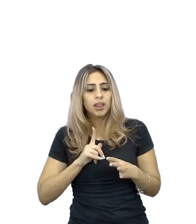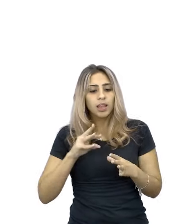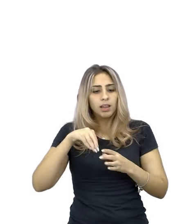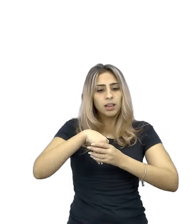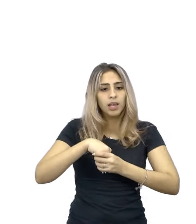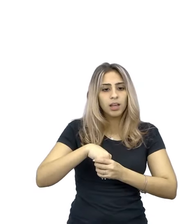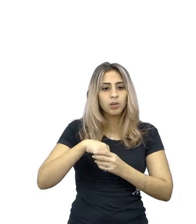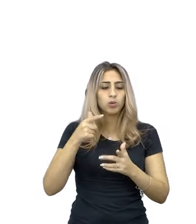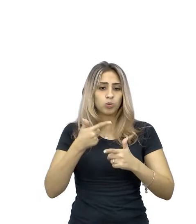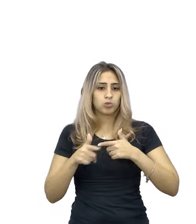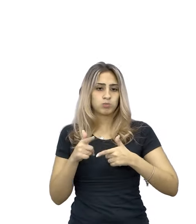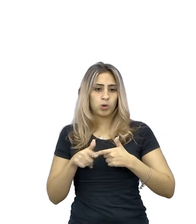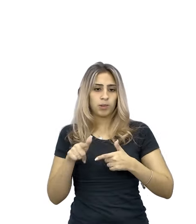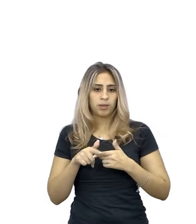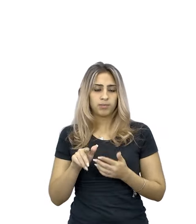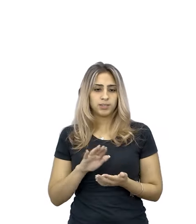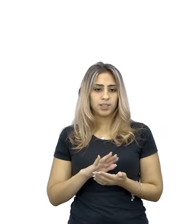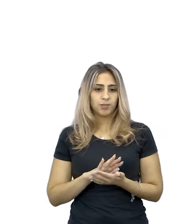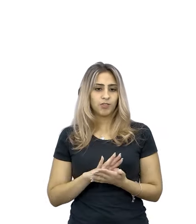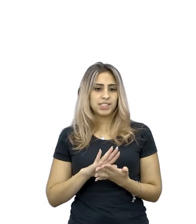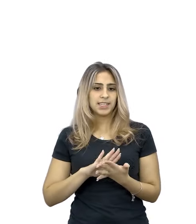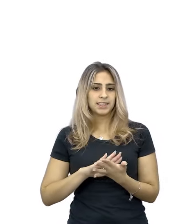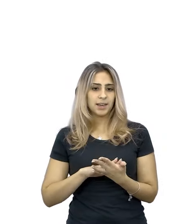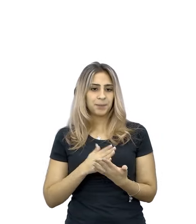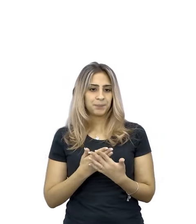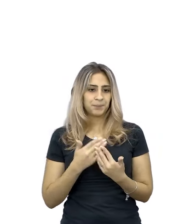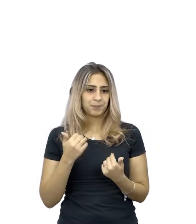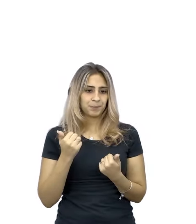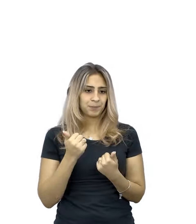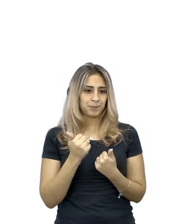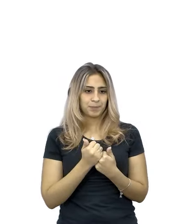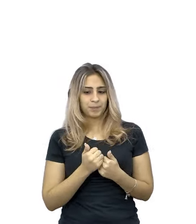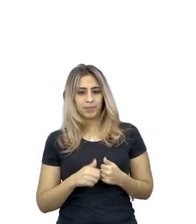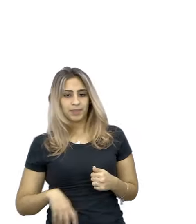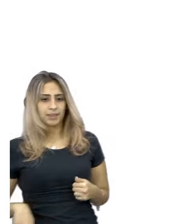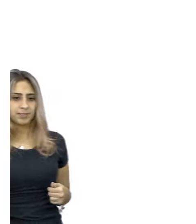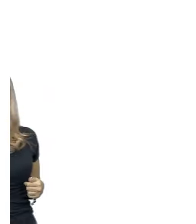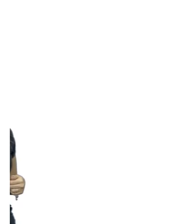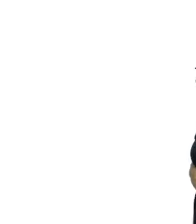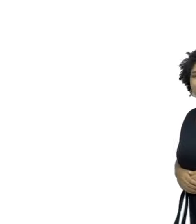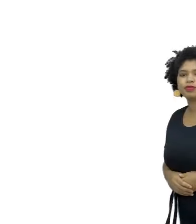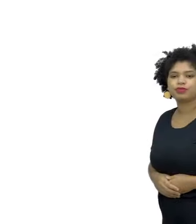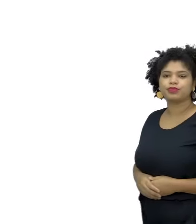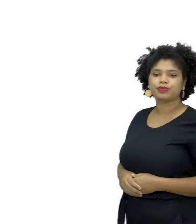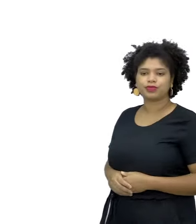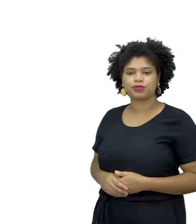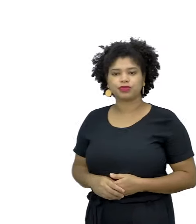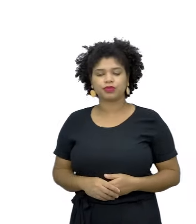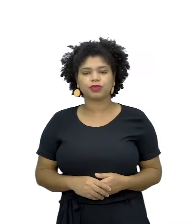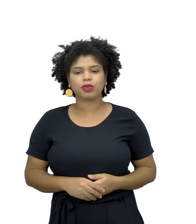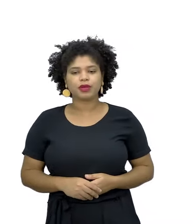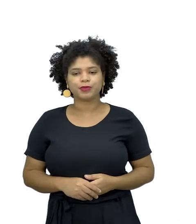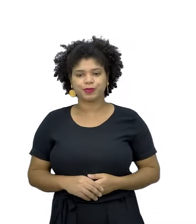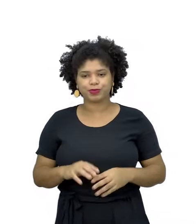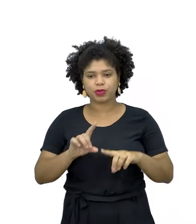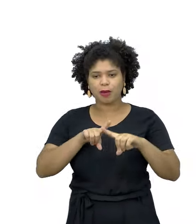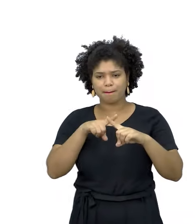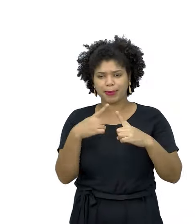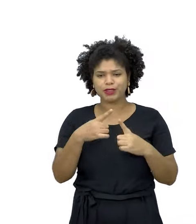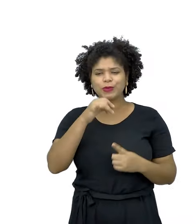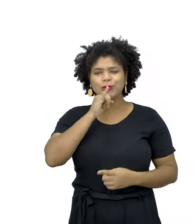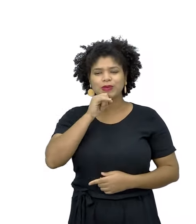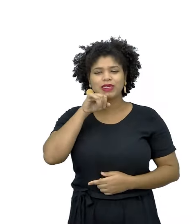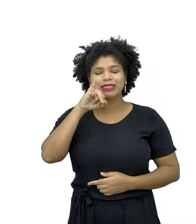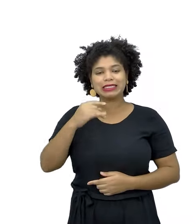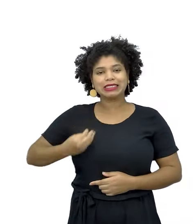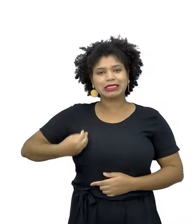a resolução dos problemas? Então, nós vamos ter, na hora que nós pegamos um problema, nós temos que fazer a preparação desse problema. Como